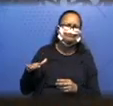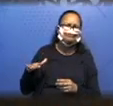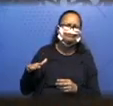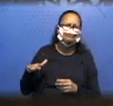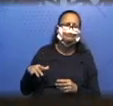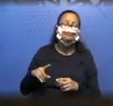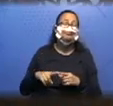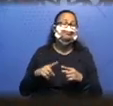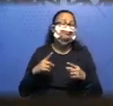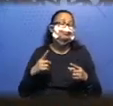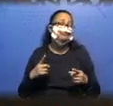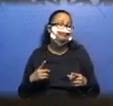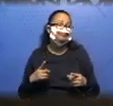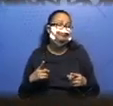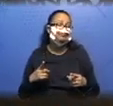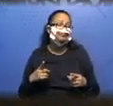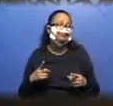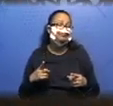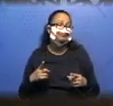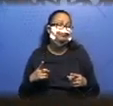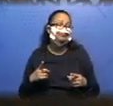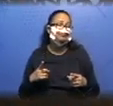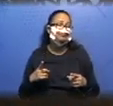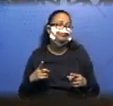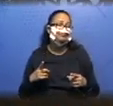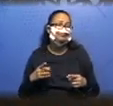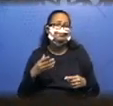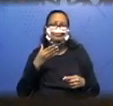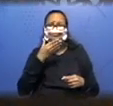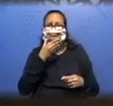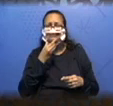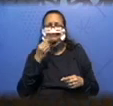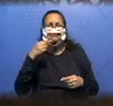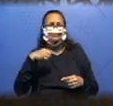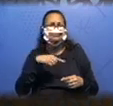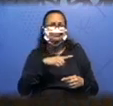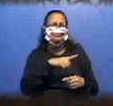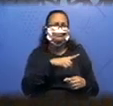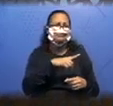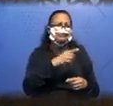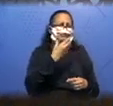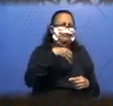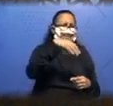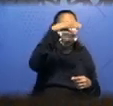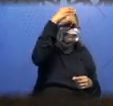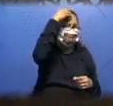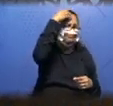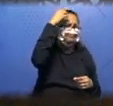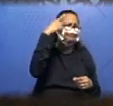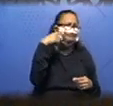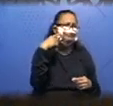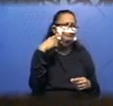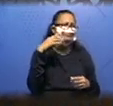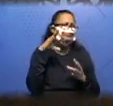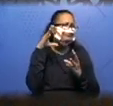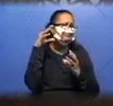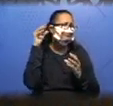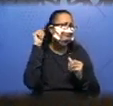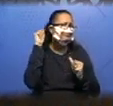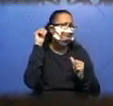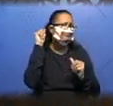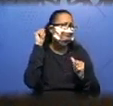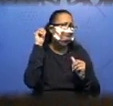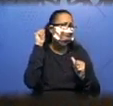não. Aí Cristóvão Colombo foi lá no rei da Espanha, no rei da